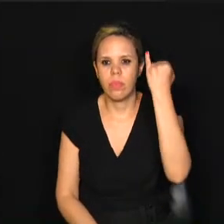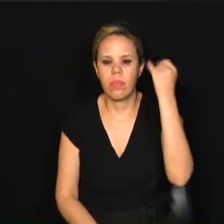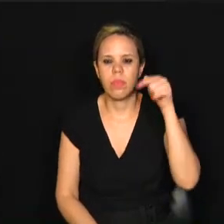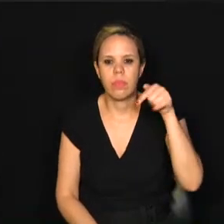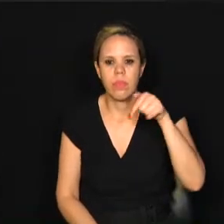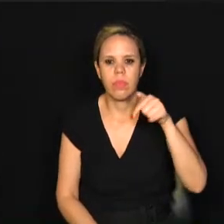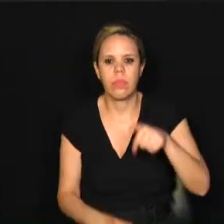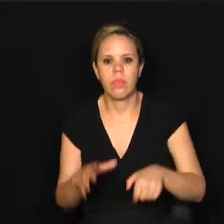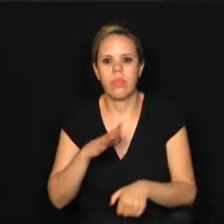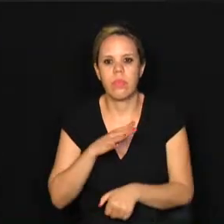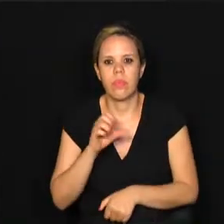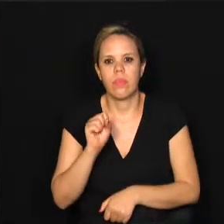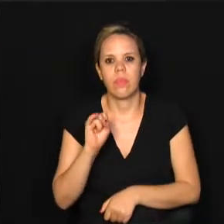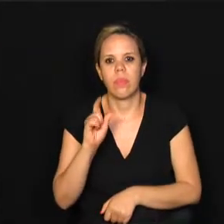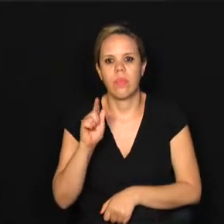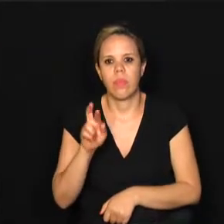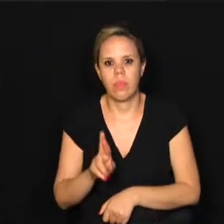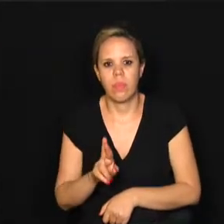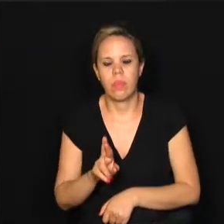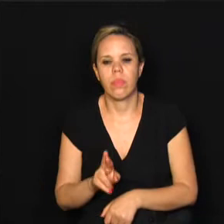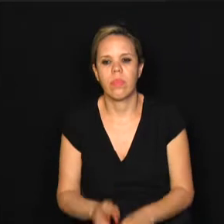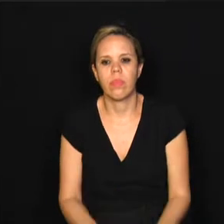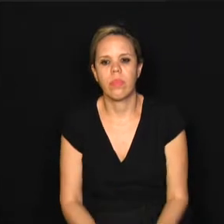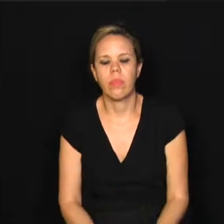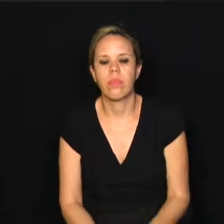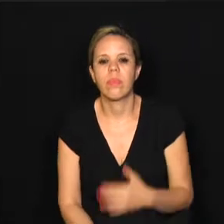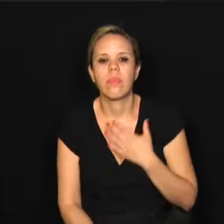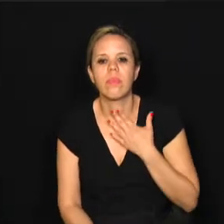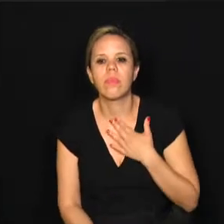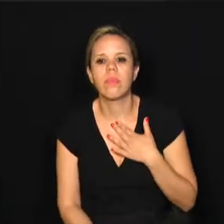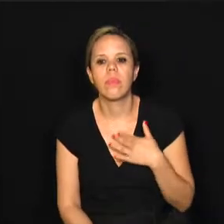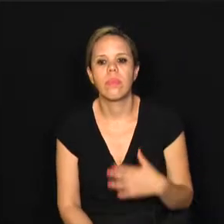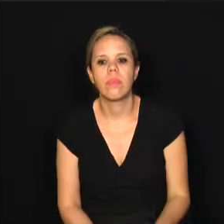da cidade de Sinja. Peraí.